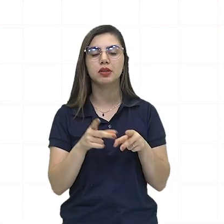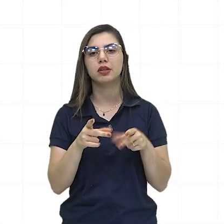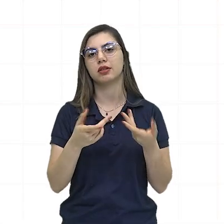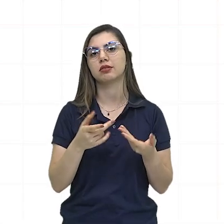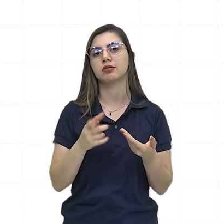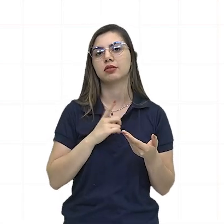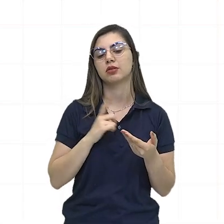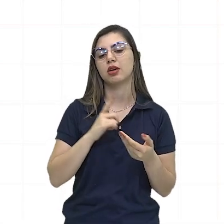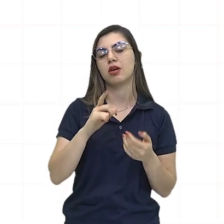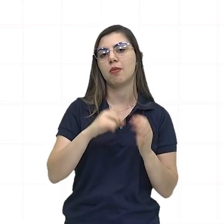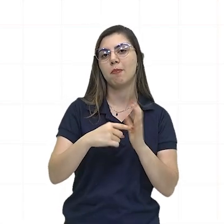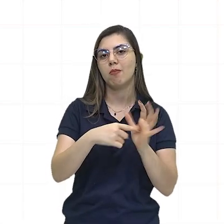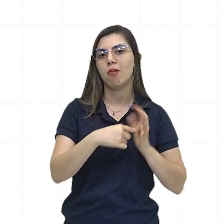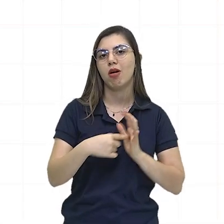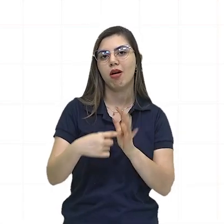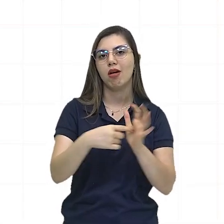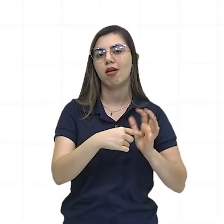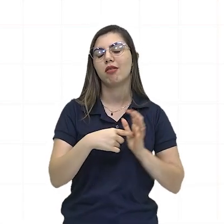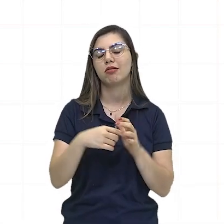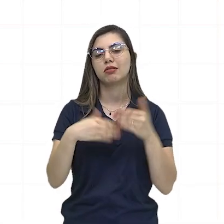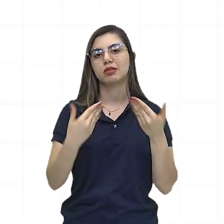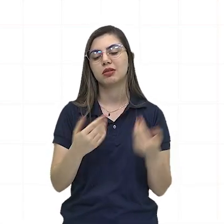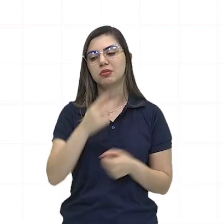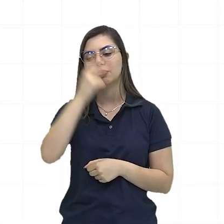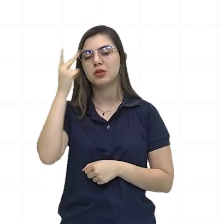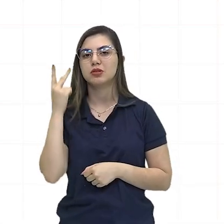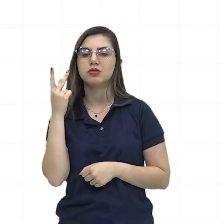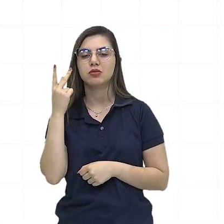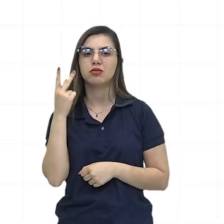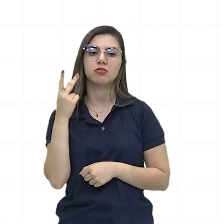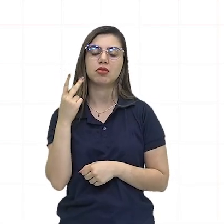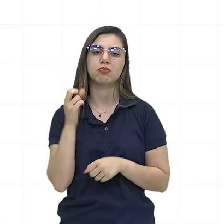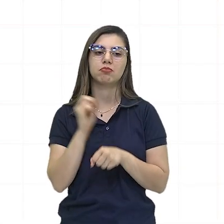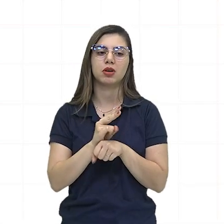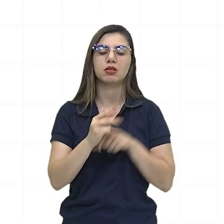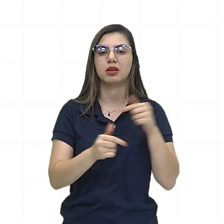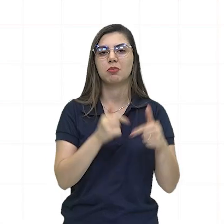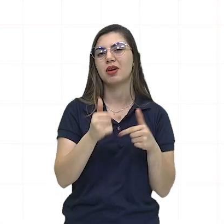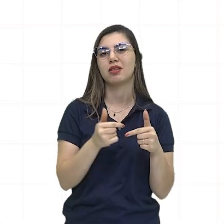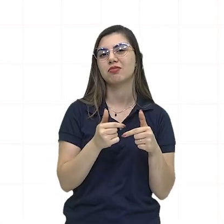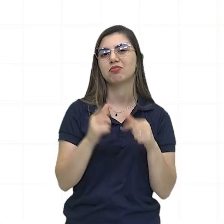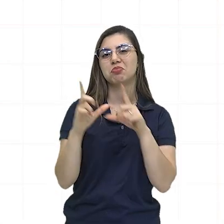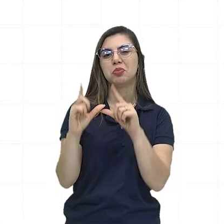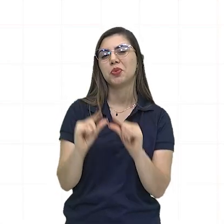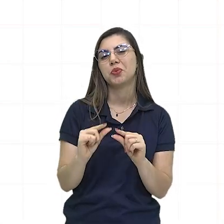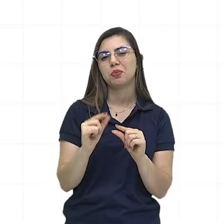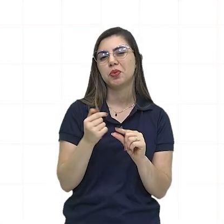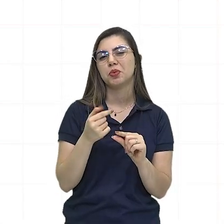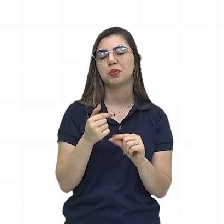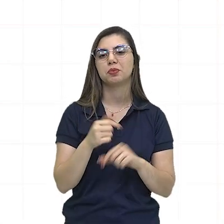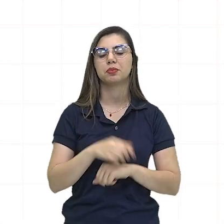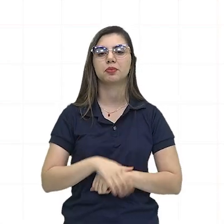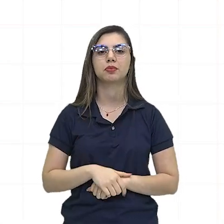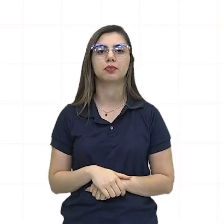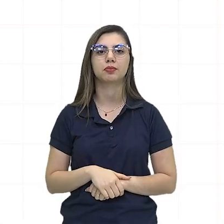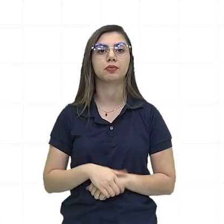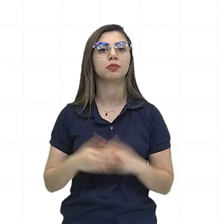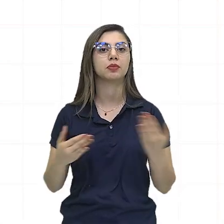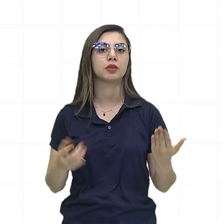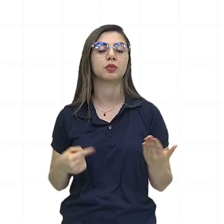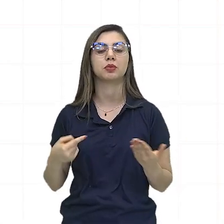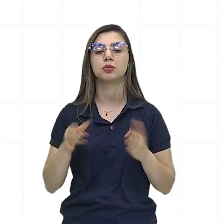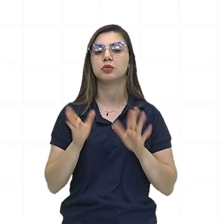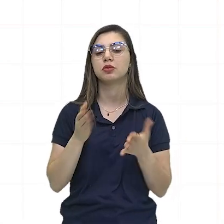de máquinas, e aí isso diminui a participação humana. Vimos aqui, né,